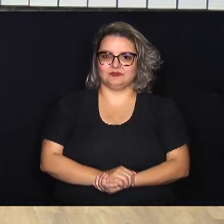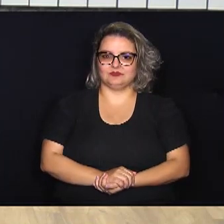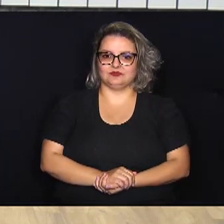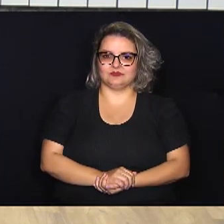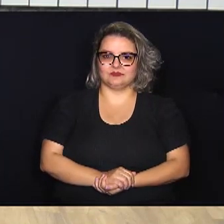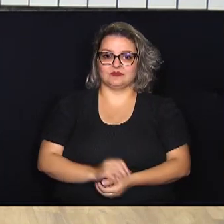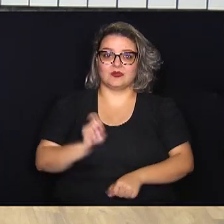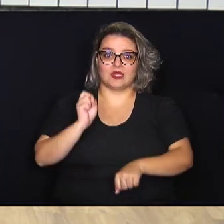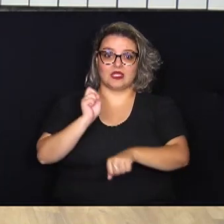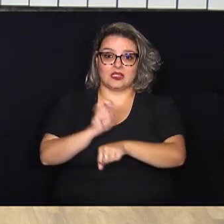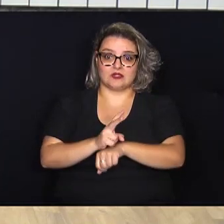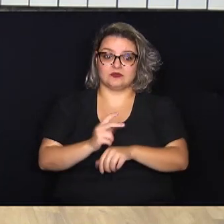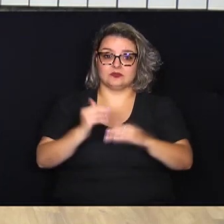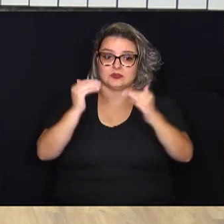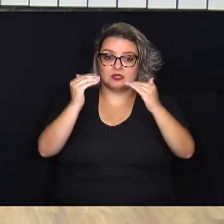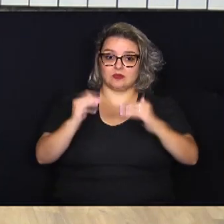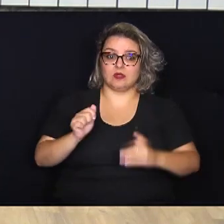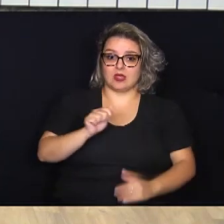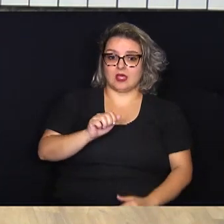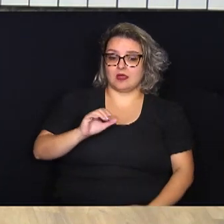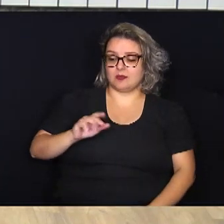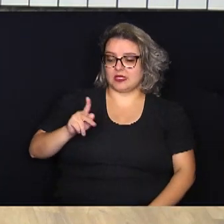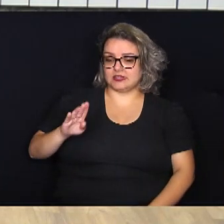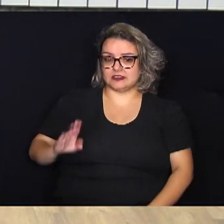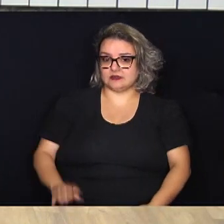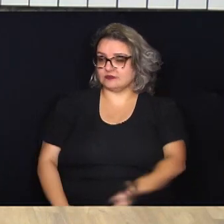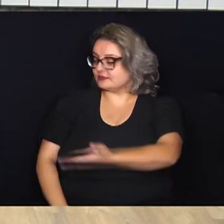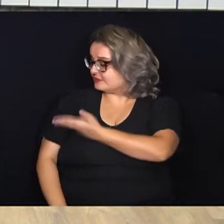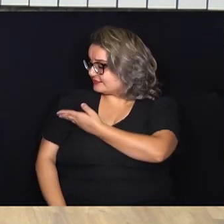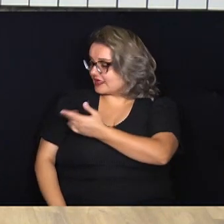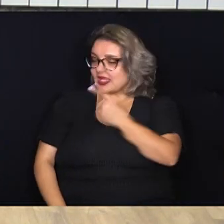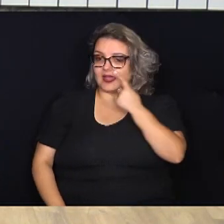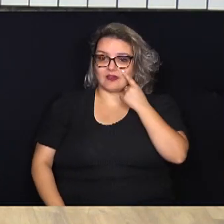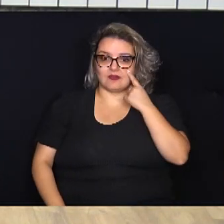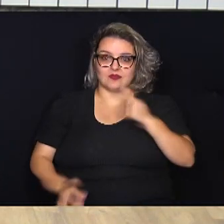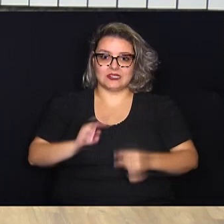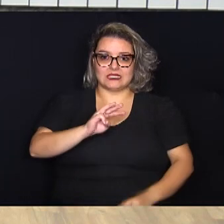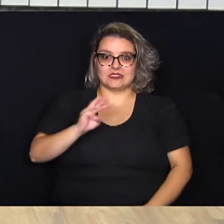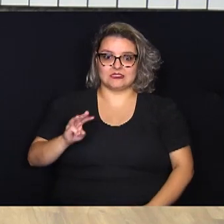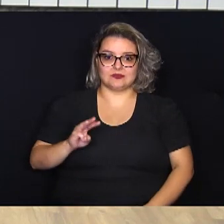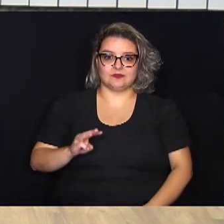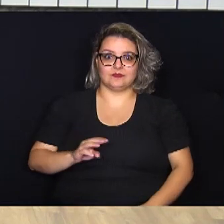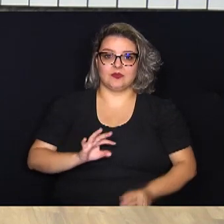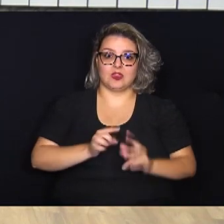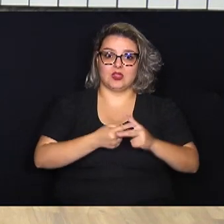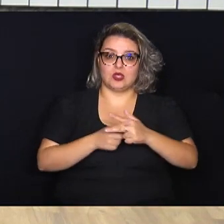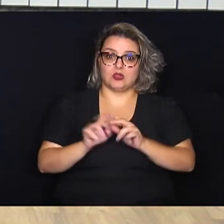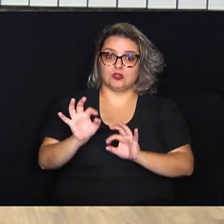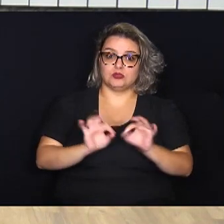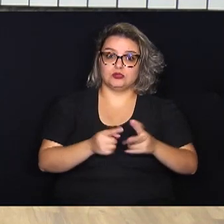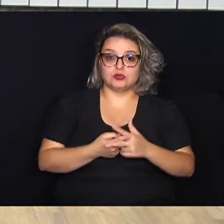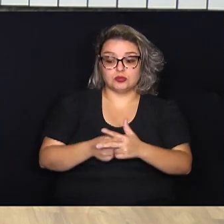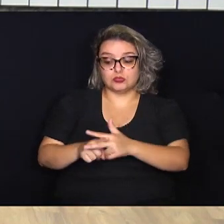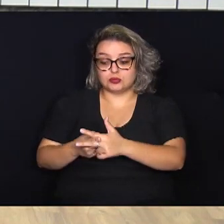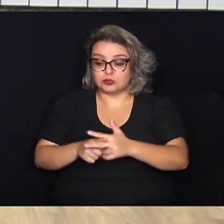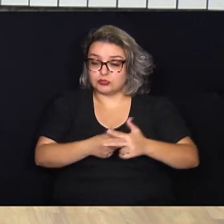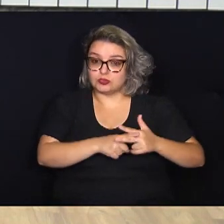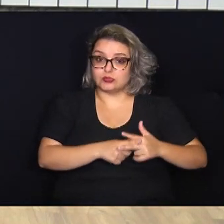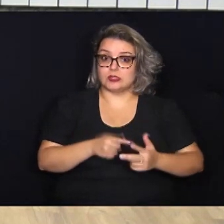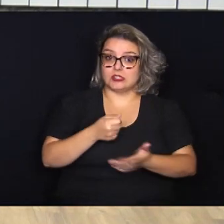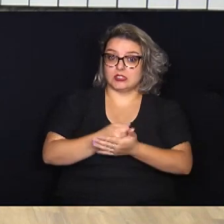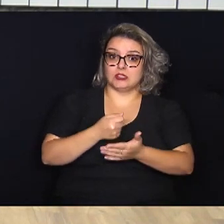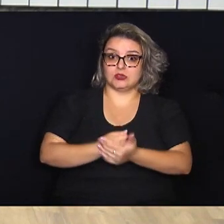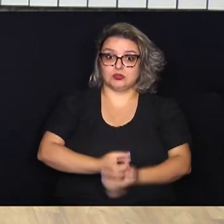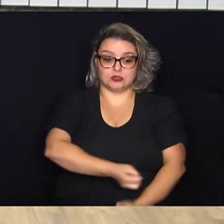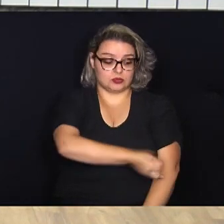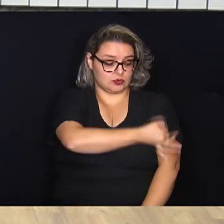vagas estão por ordem alfabética e a primeira que aparece é o de ajustador mecânico, que exige ensino